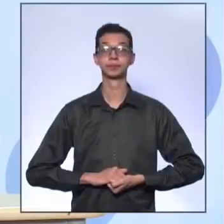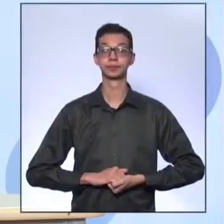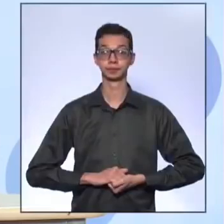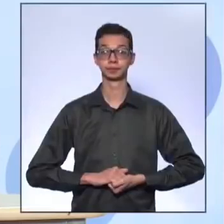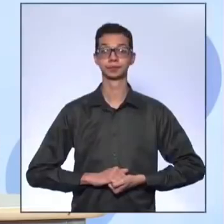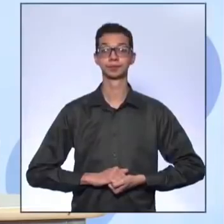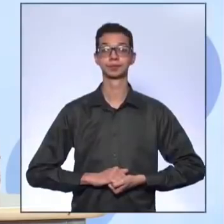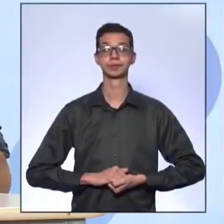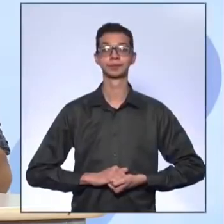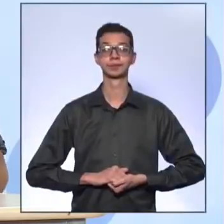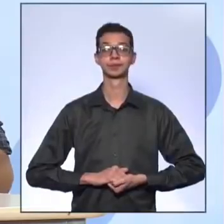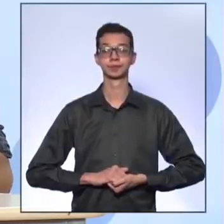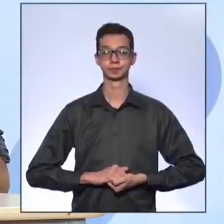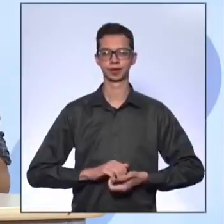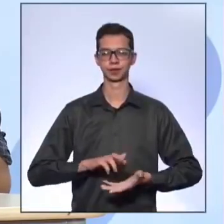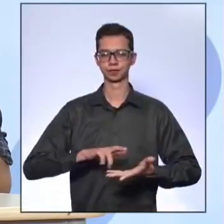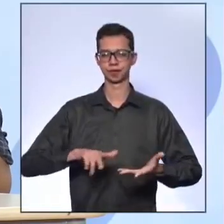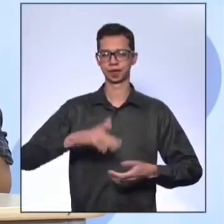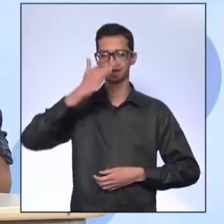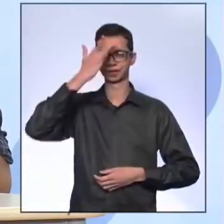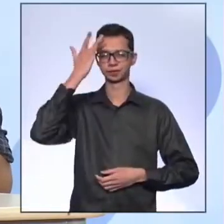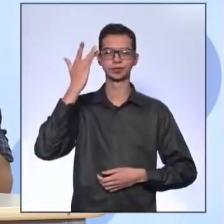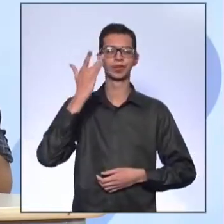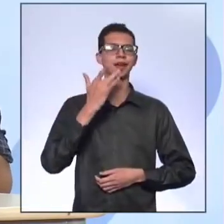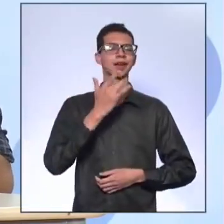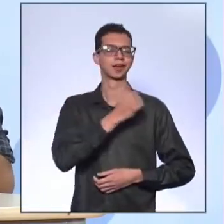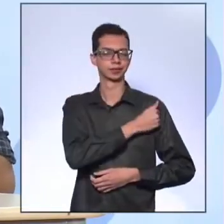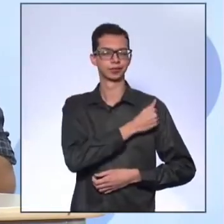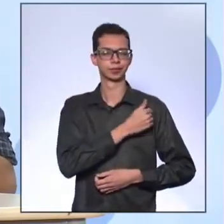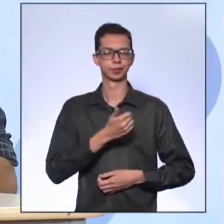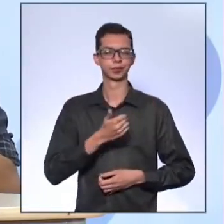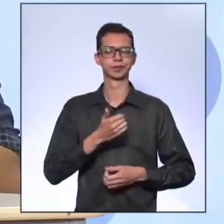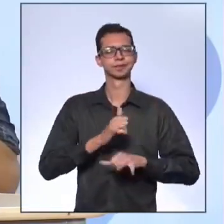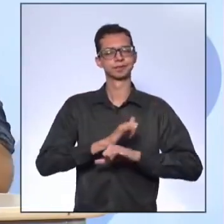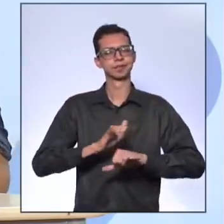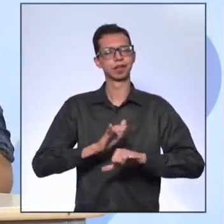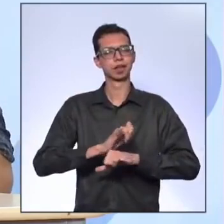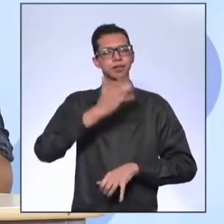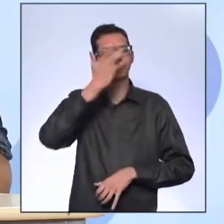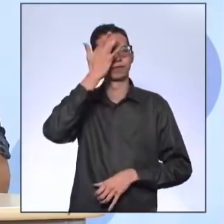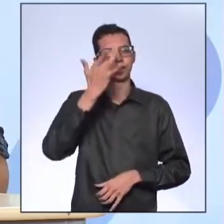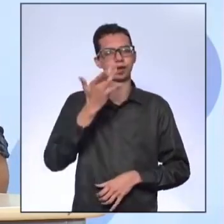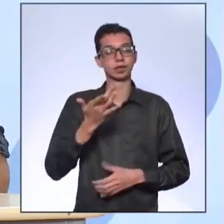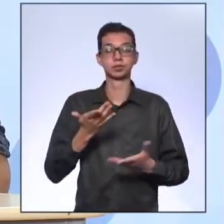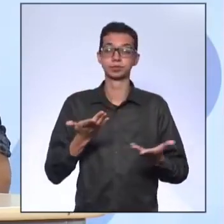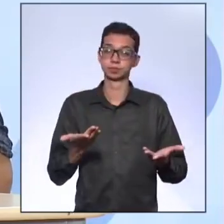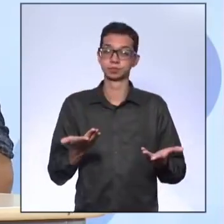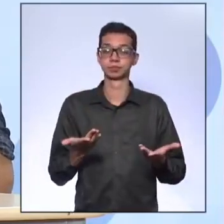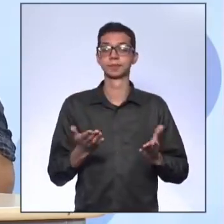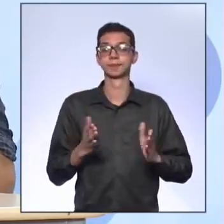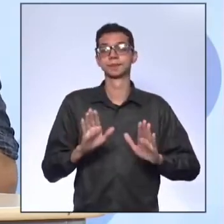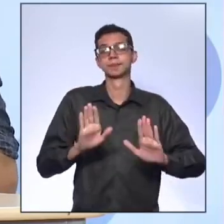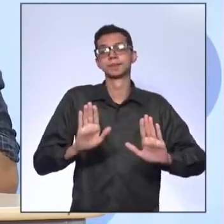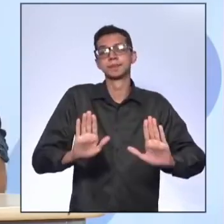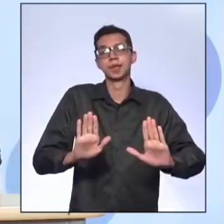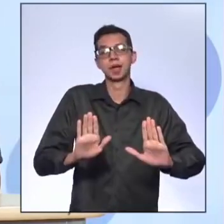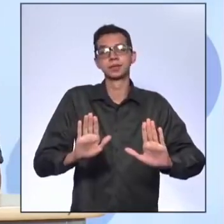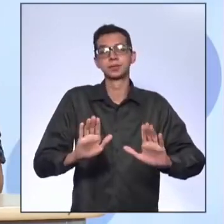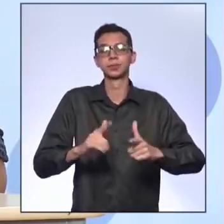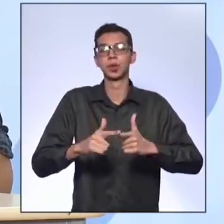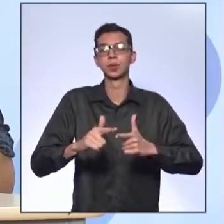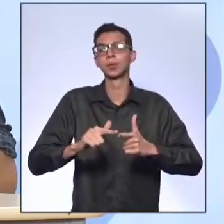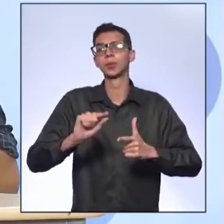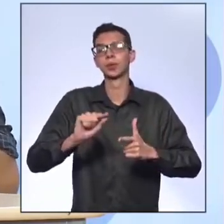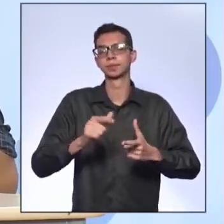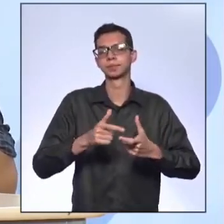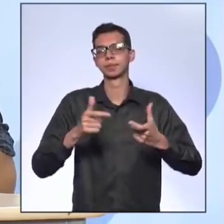estão participando bastante. Os alunos estão falando que as questões estão bastante fáceis, né? Então vamos ver. Mas um problema que a maioria respondeu a